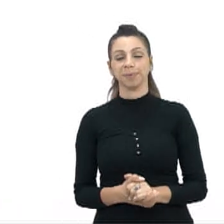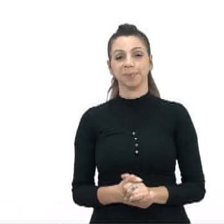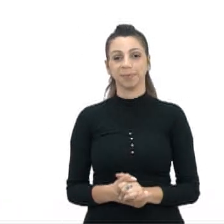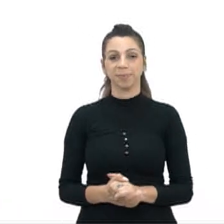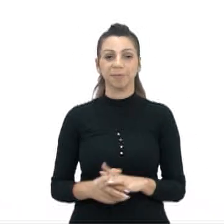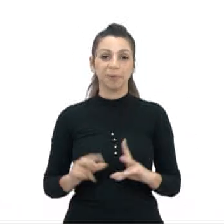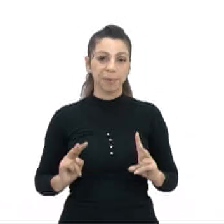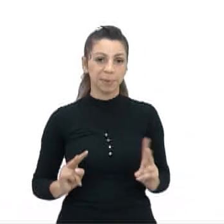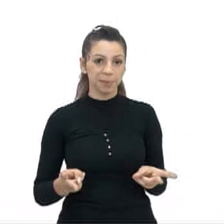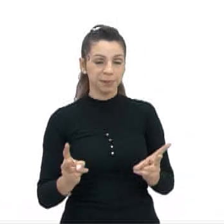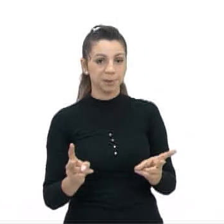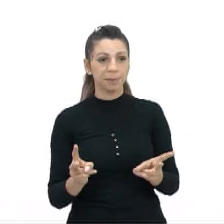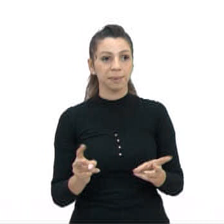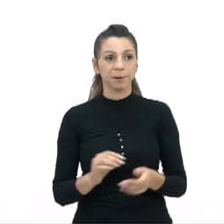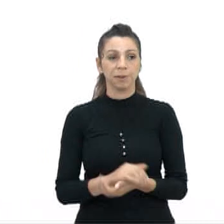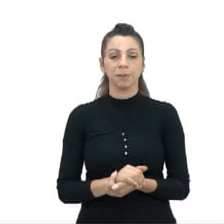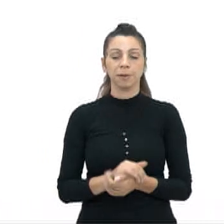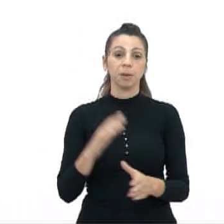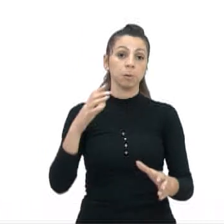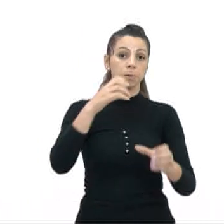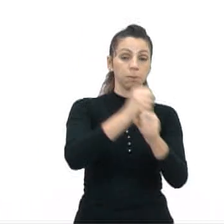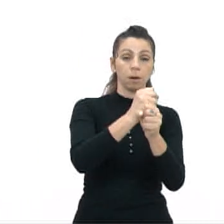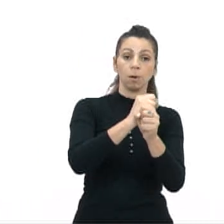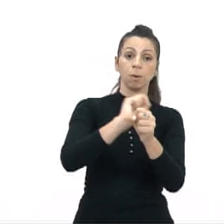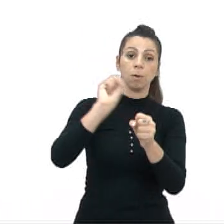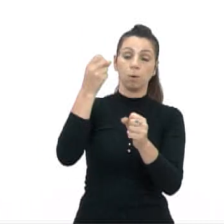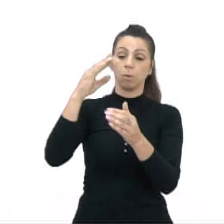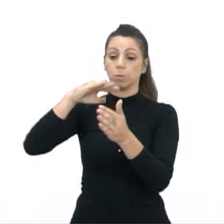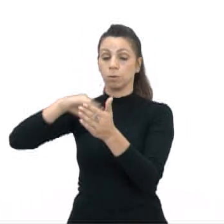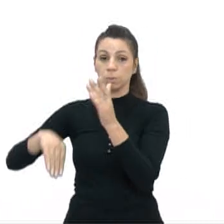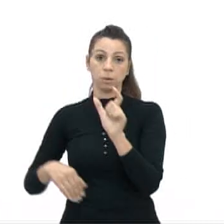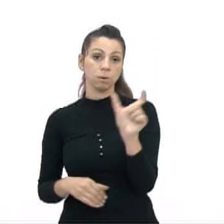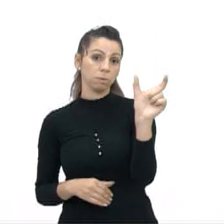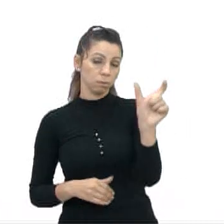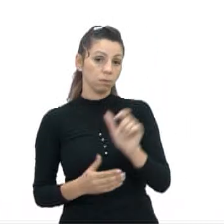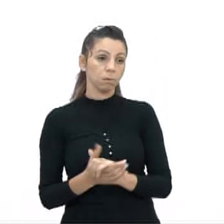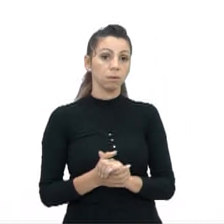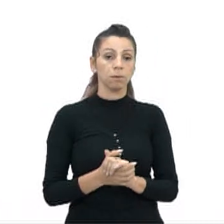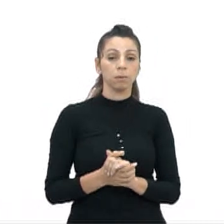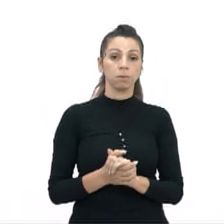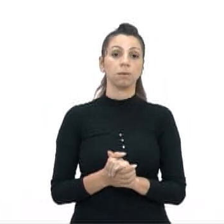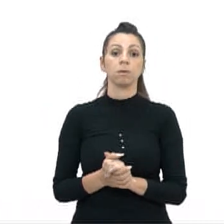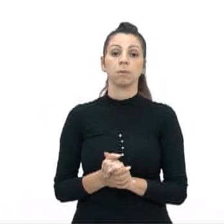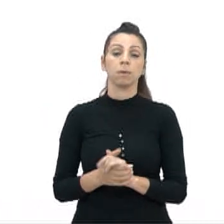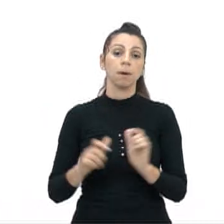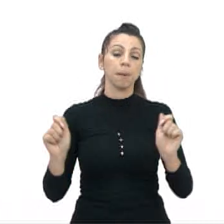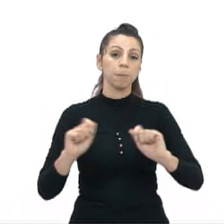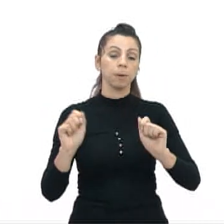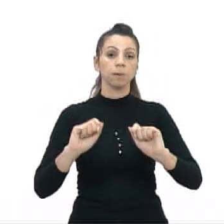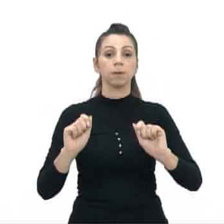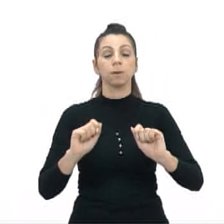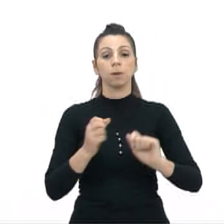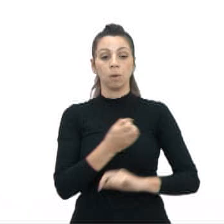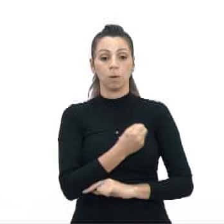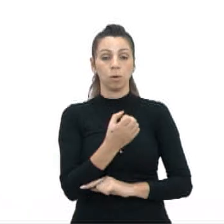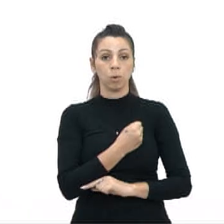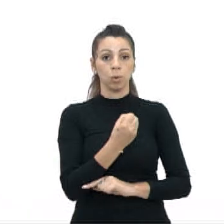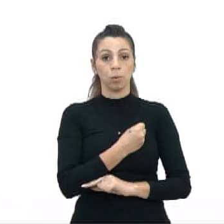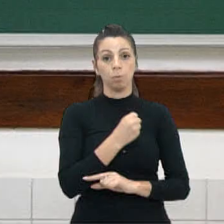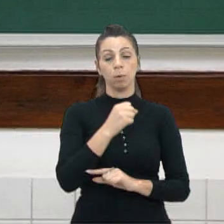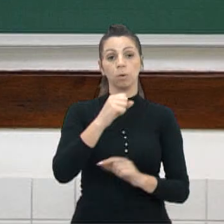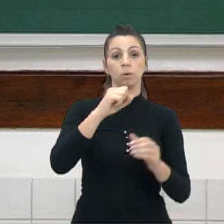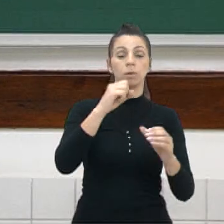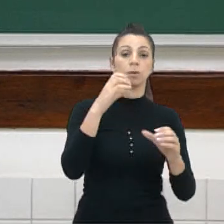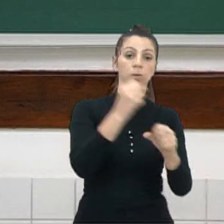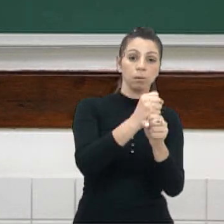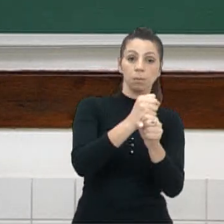Continuando aqui, para a gente somar ou subtrair os monômios, o que eu preciso fazer? Operar com os coeficientes numéricos, somar os números,